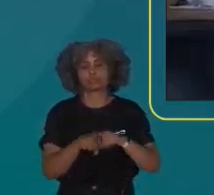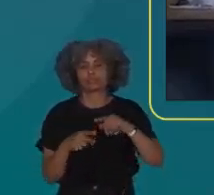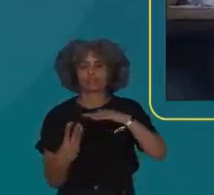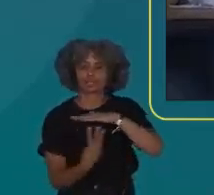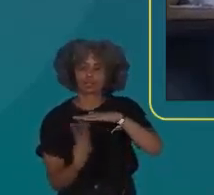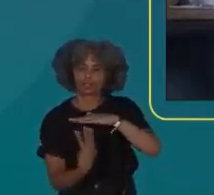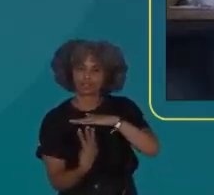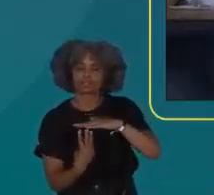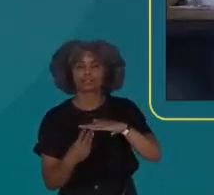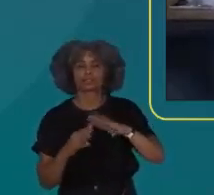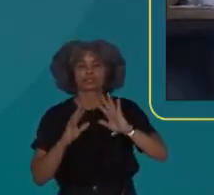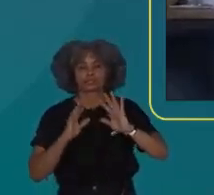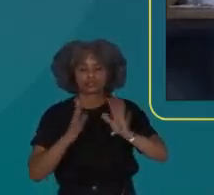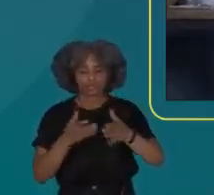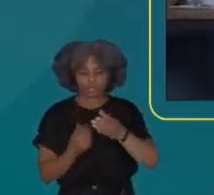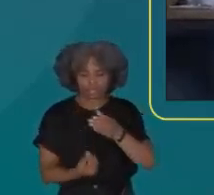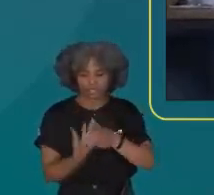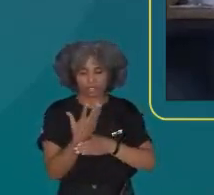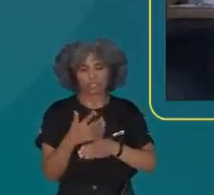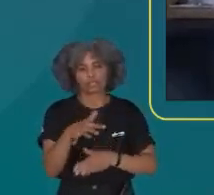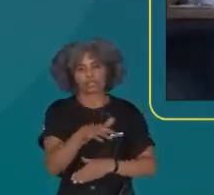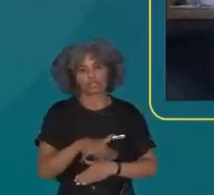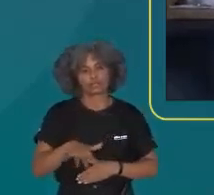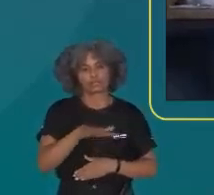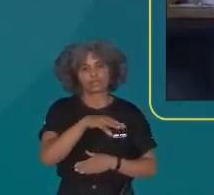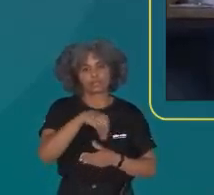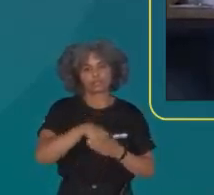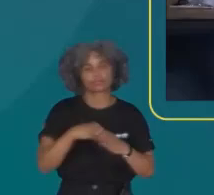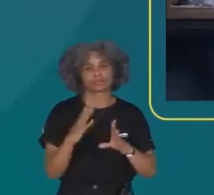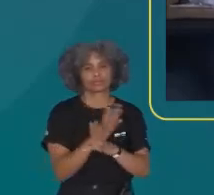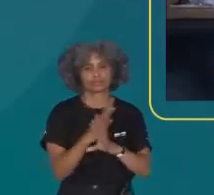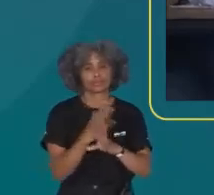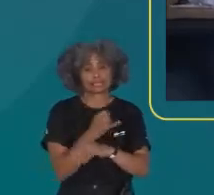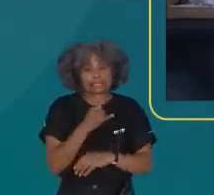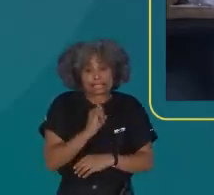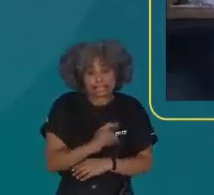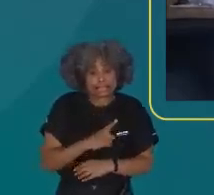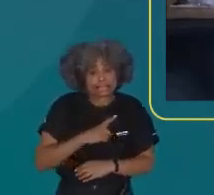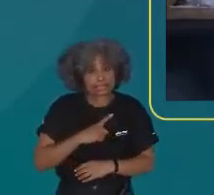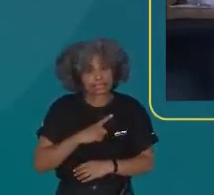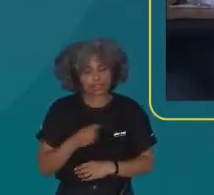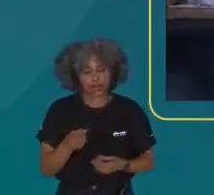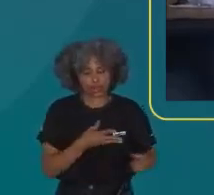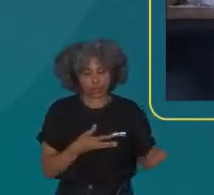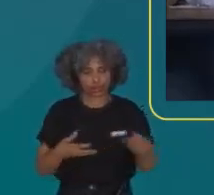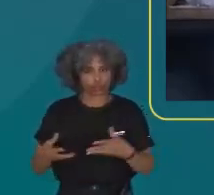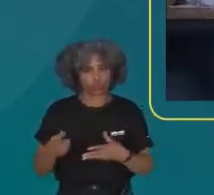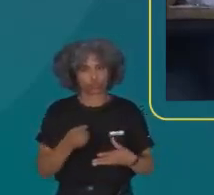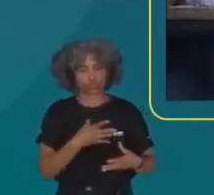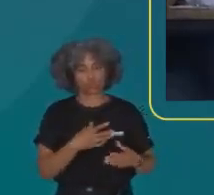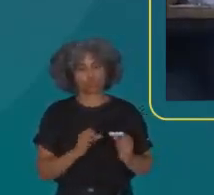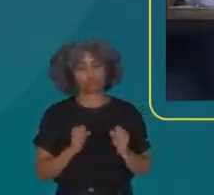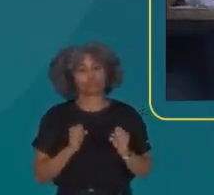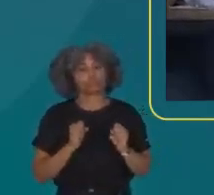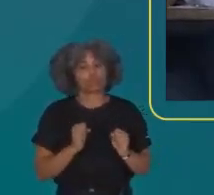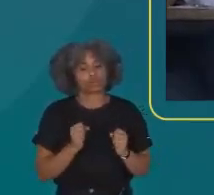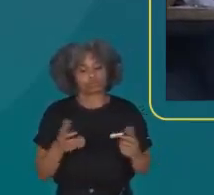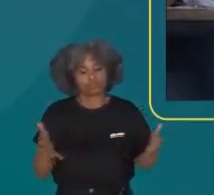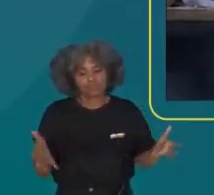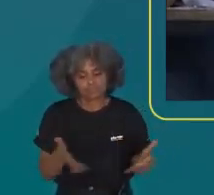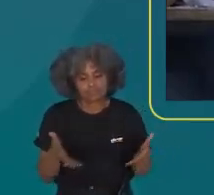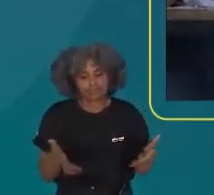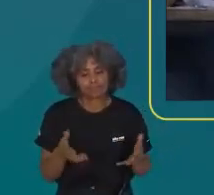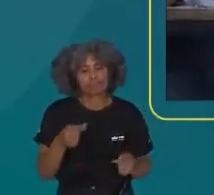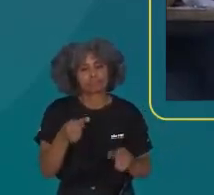um ambiente na cidade para que se tenham inovações no sentido de exercitar a política